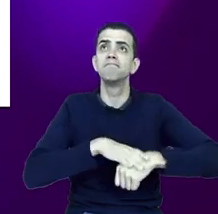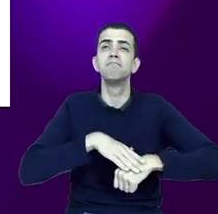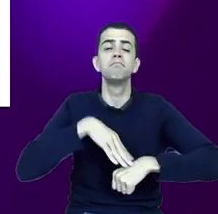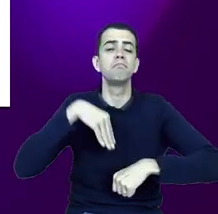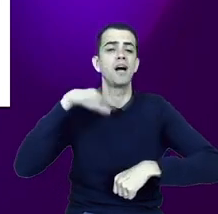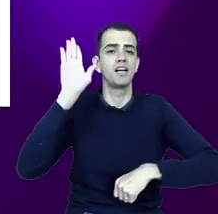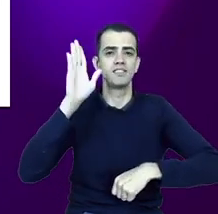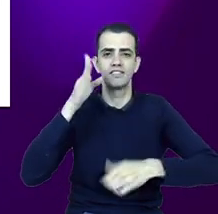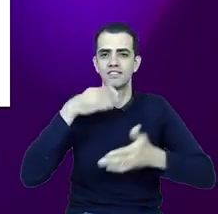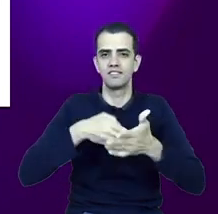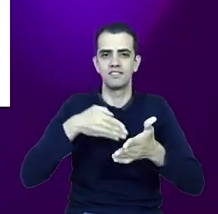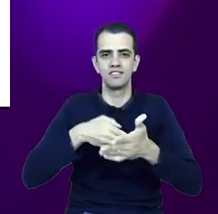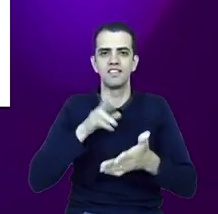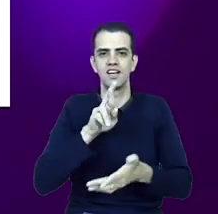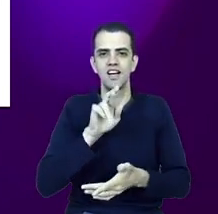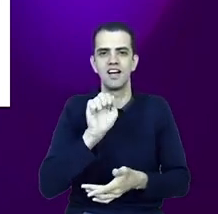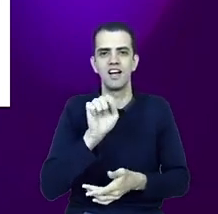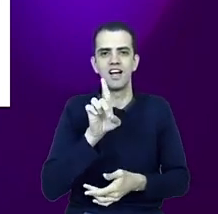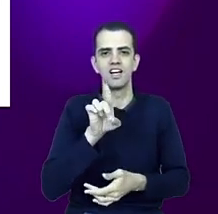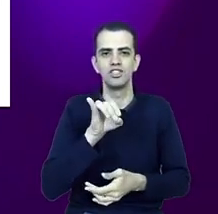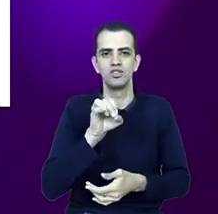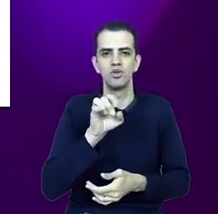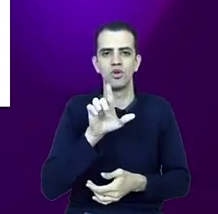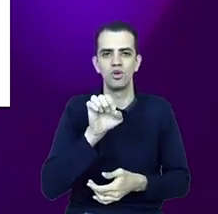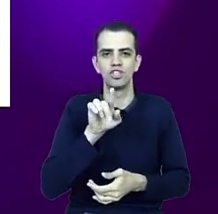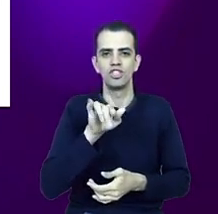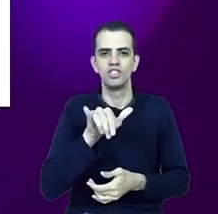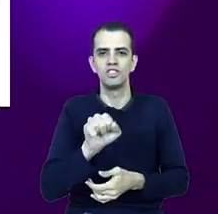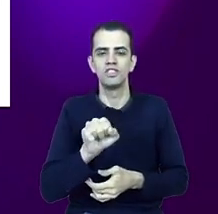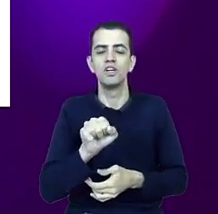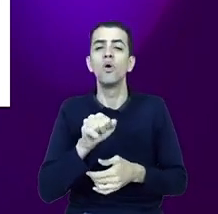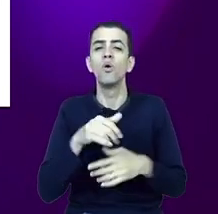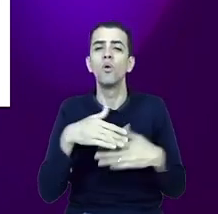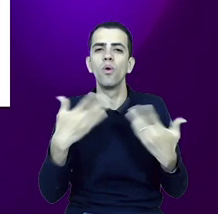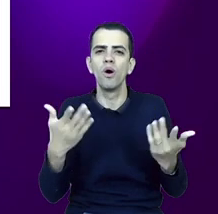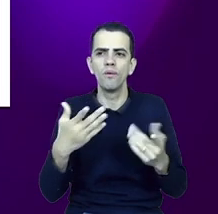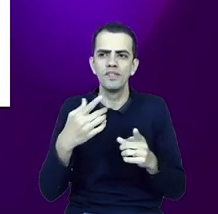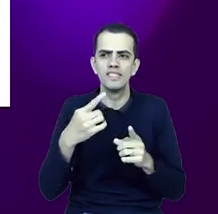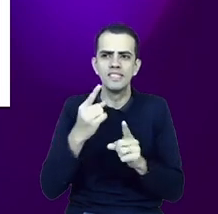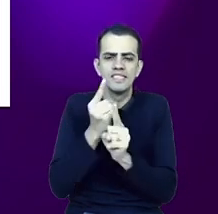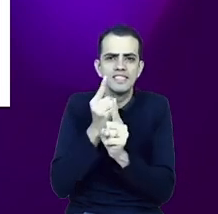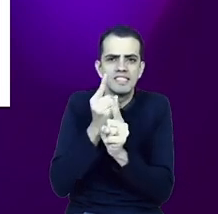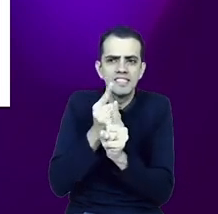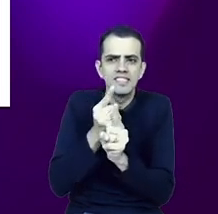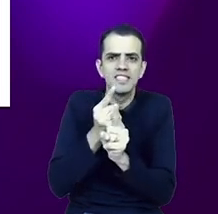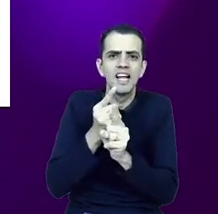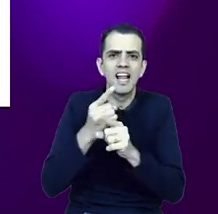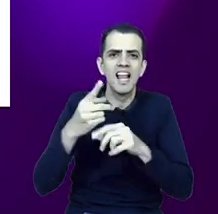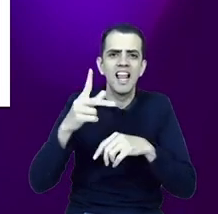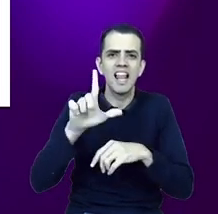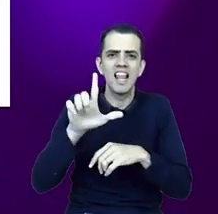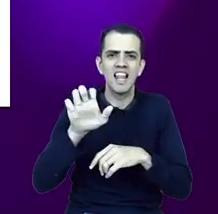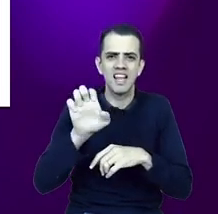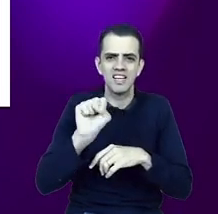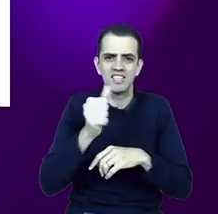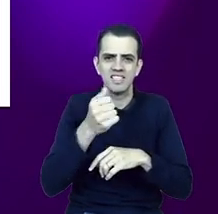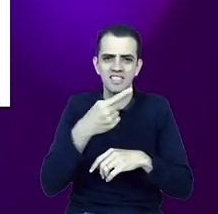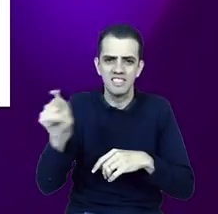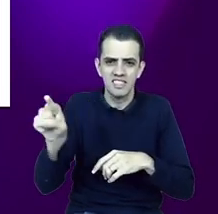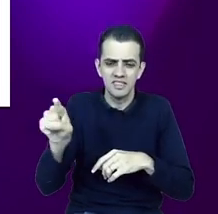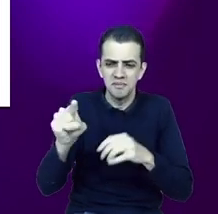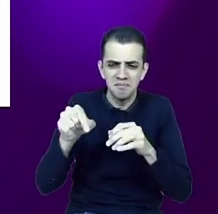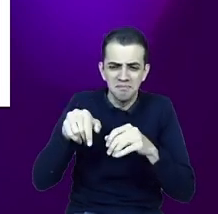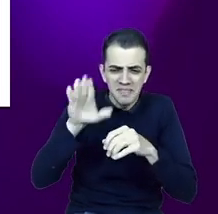na radiologia, é o diagnóstico mais preciso daquelas lesões, tailor-made, ou seja, definindo caso a caso,